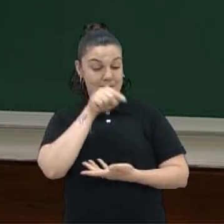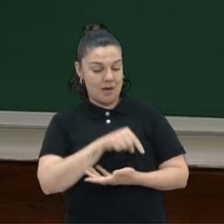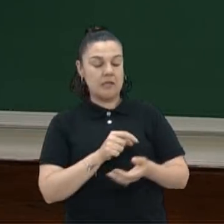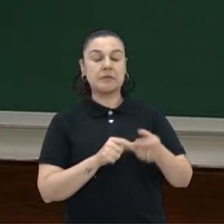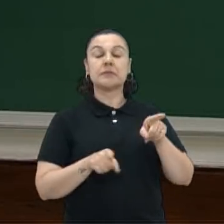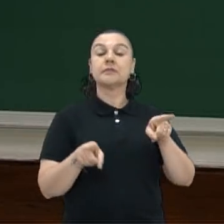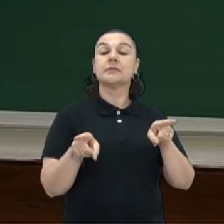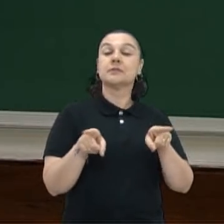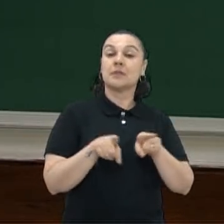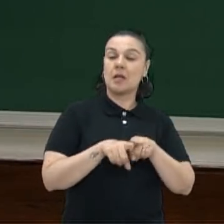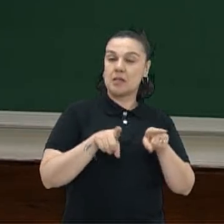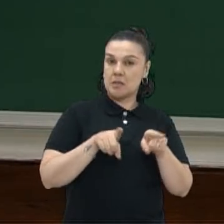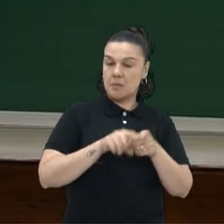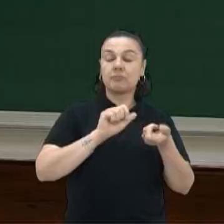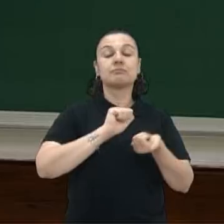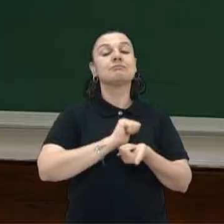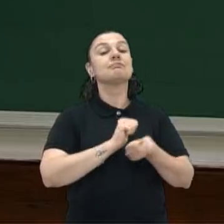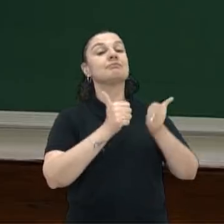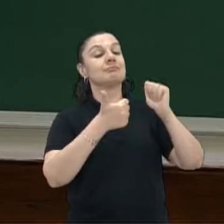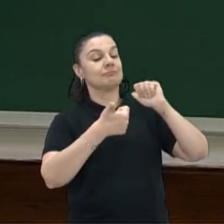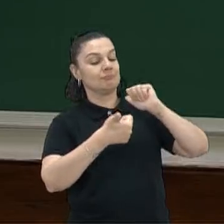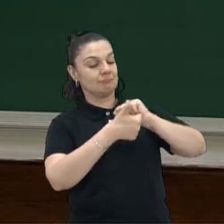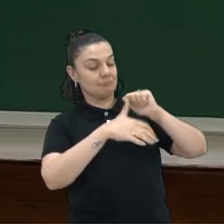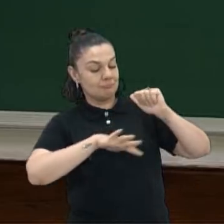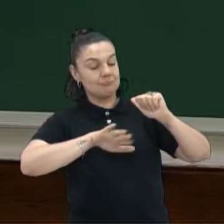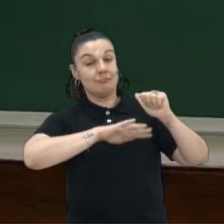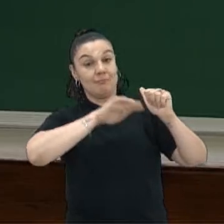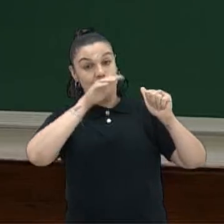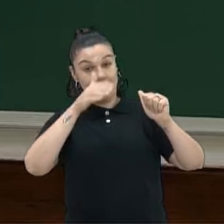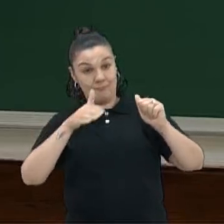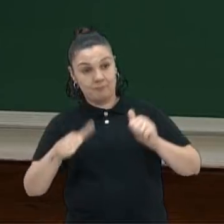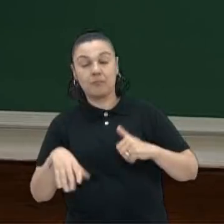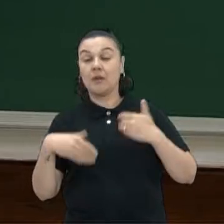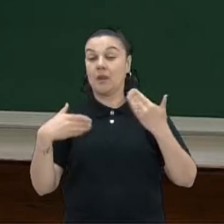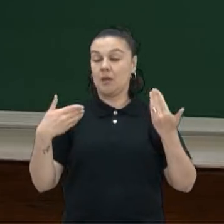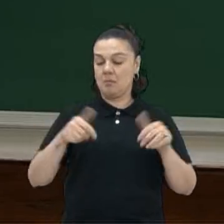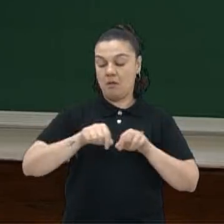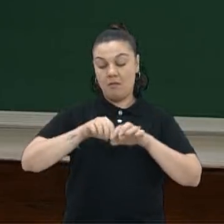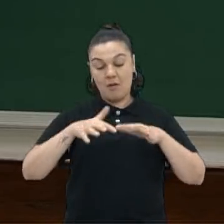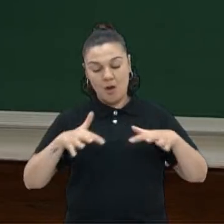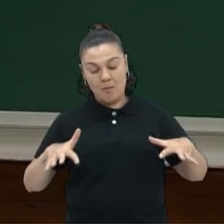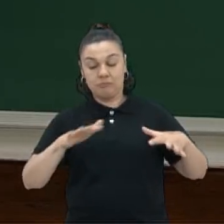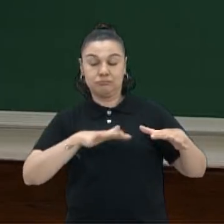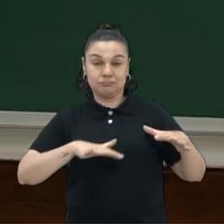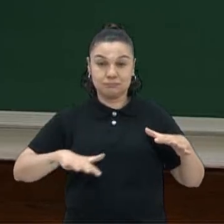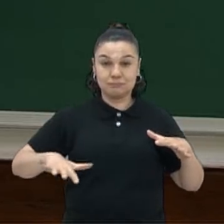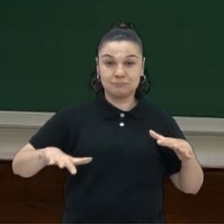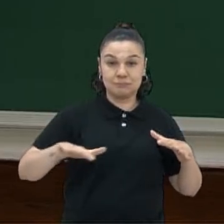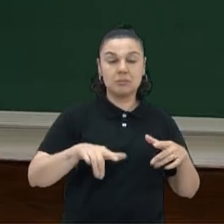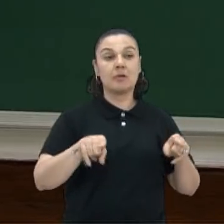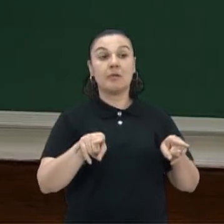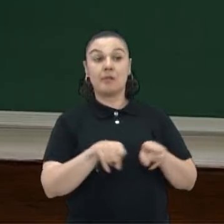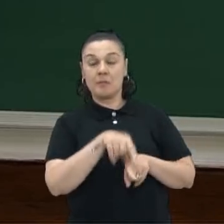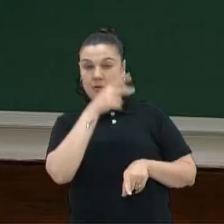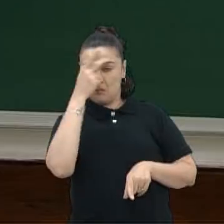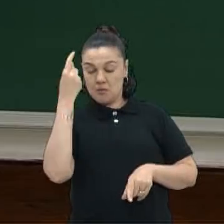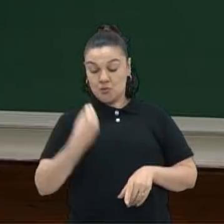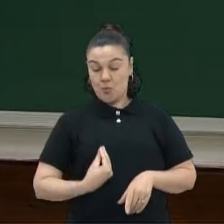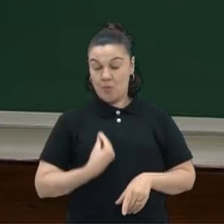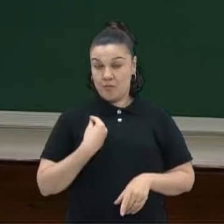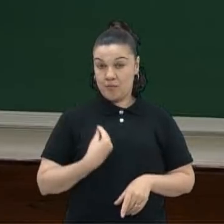formas também vão ajudar na transformação desse relevo, assim como os mares e oceanos. E os seres vivos